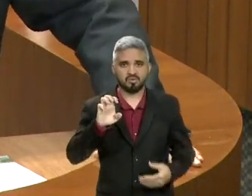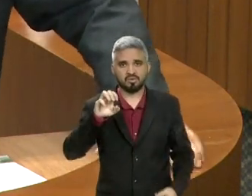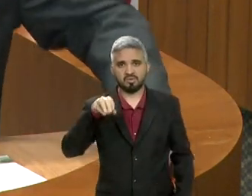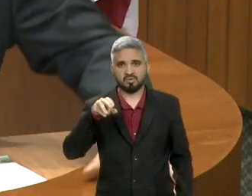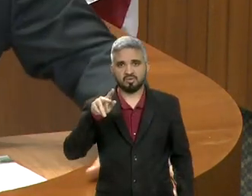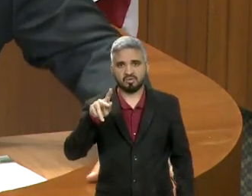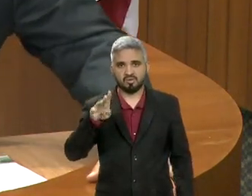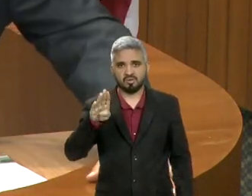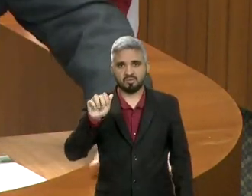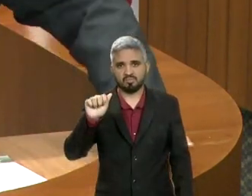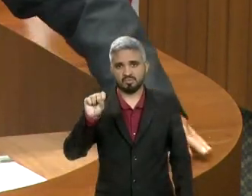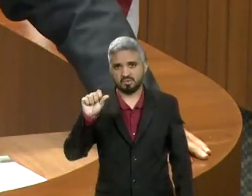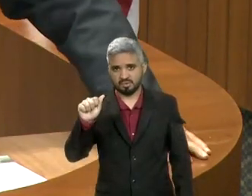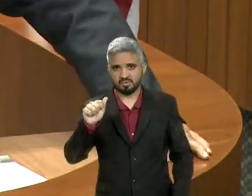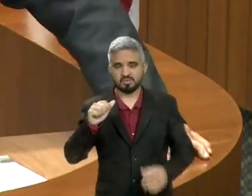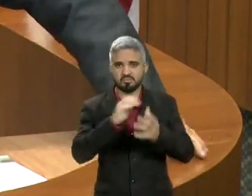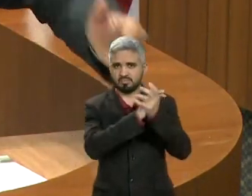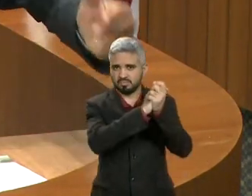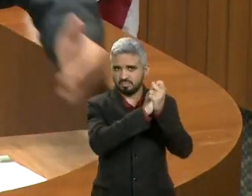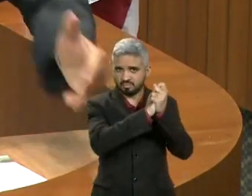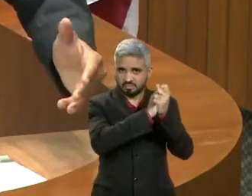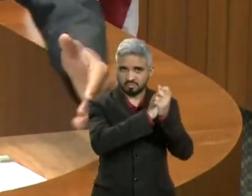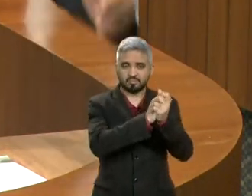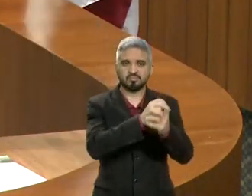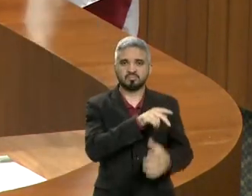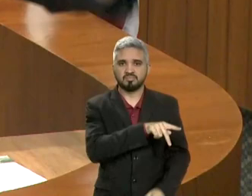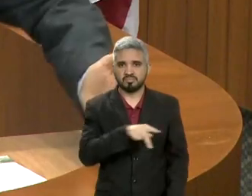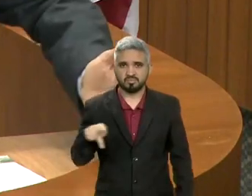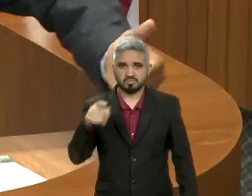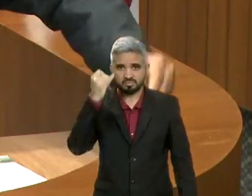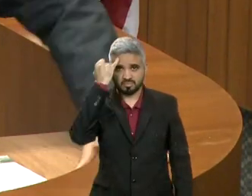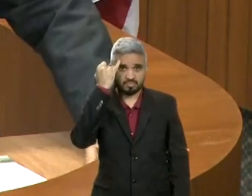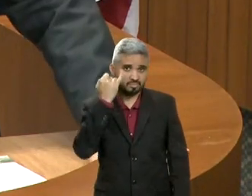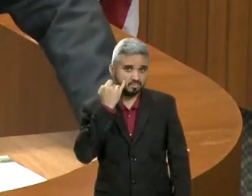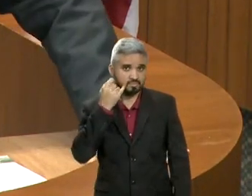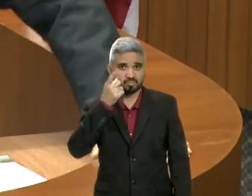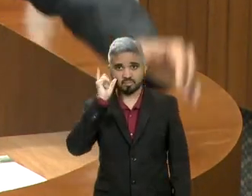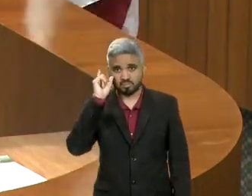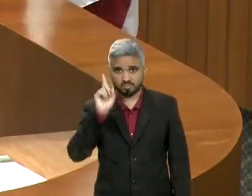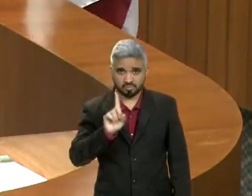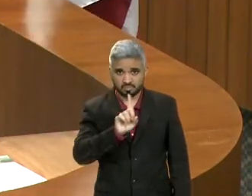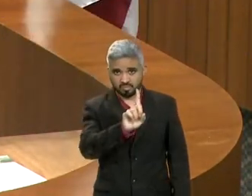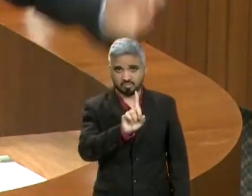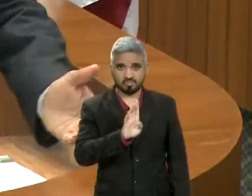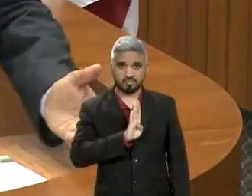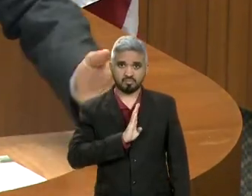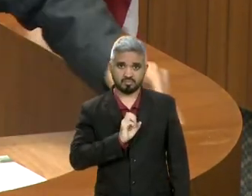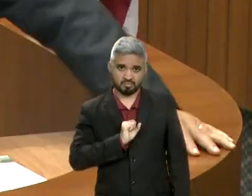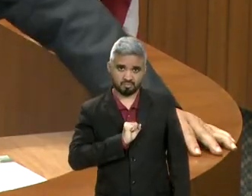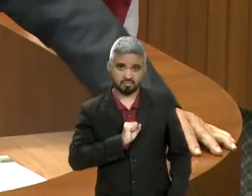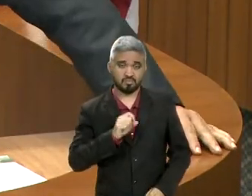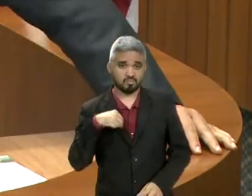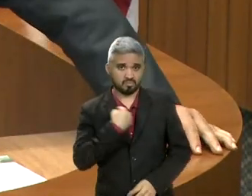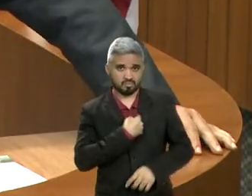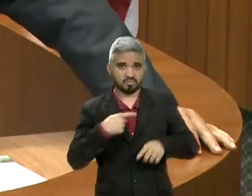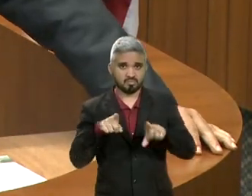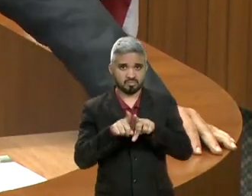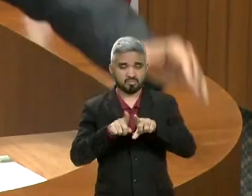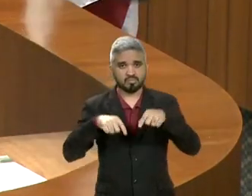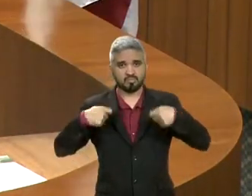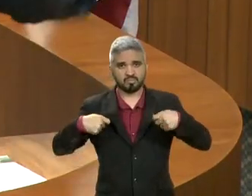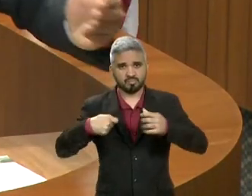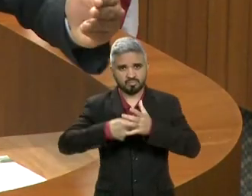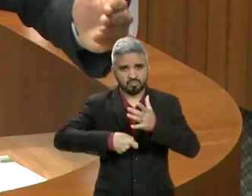presidente Iracema que esteve lá ontem agora convoco para que todos nós lutamos pela implantação também da Fé